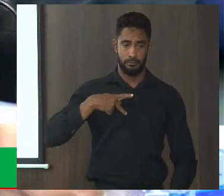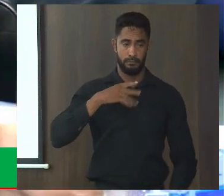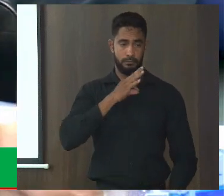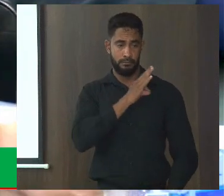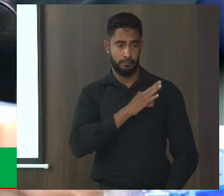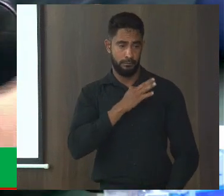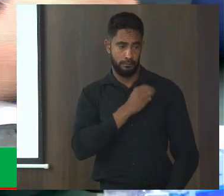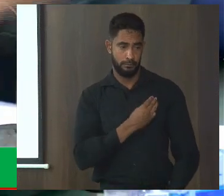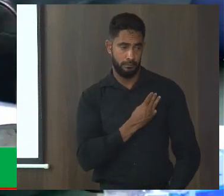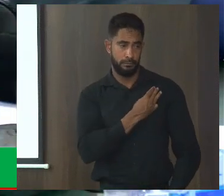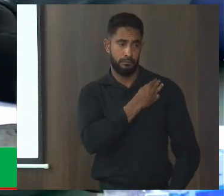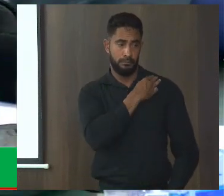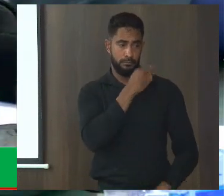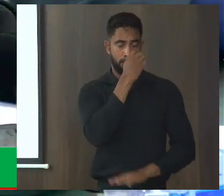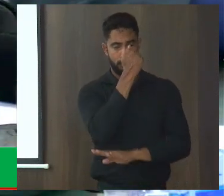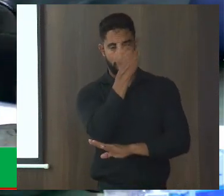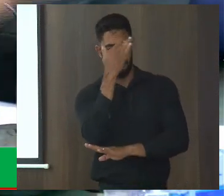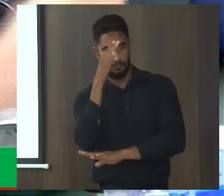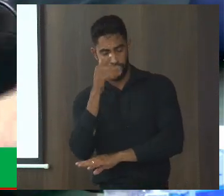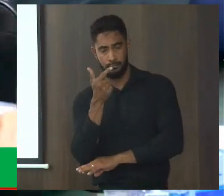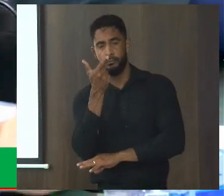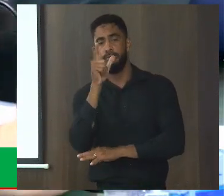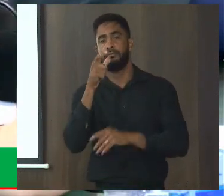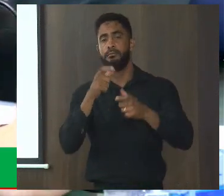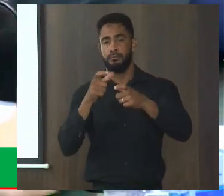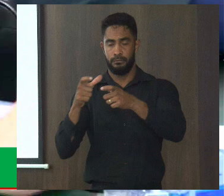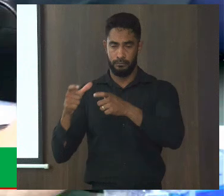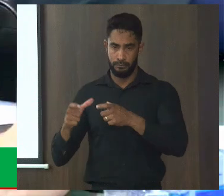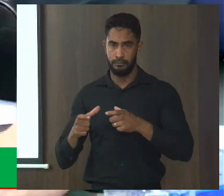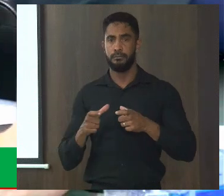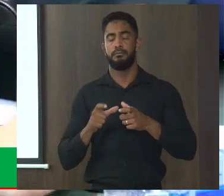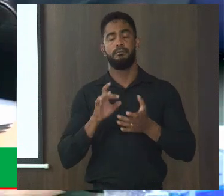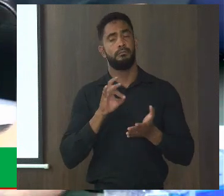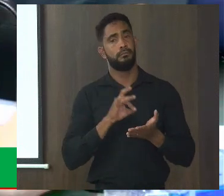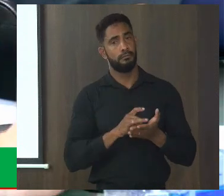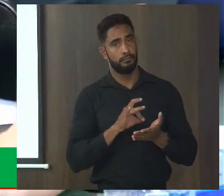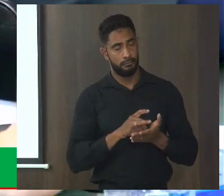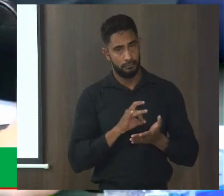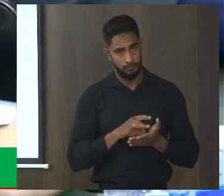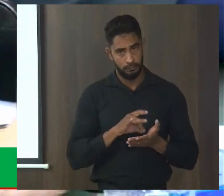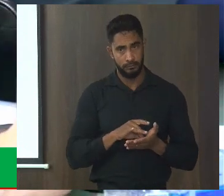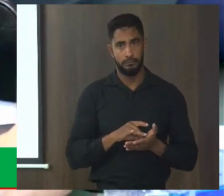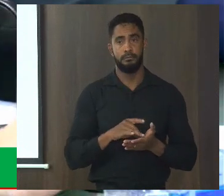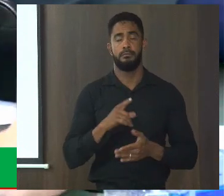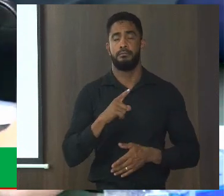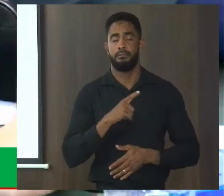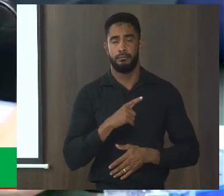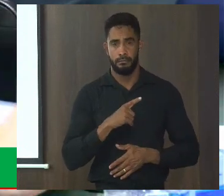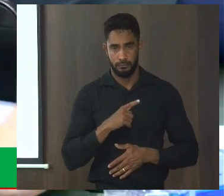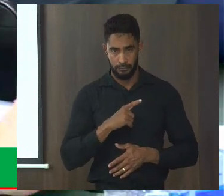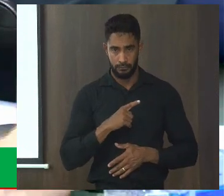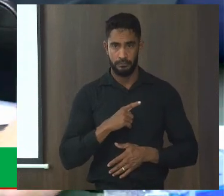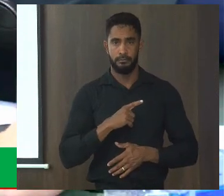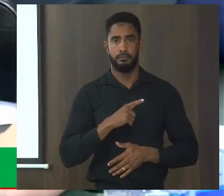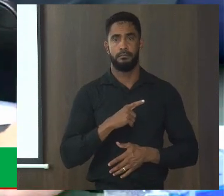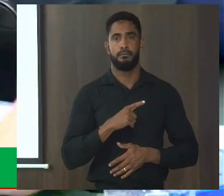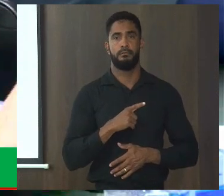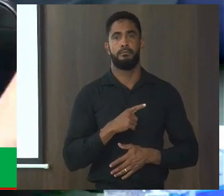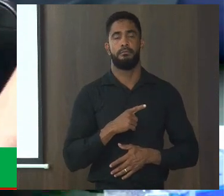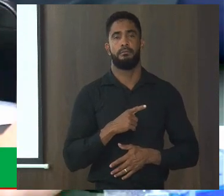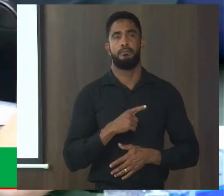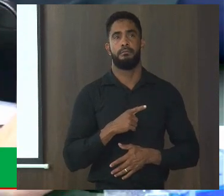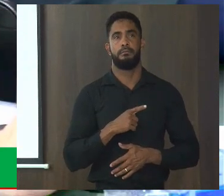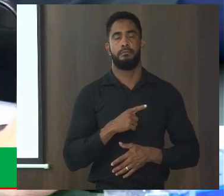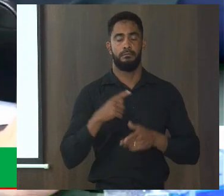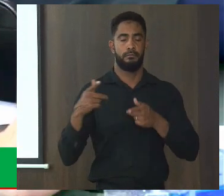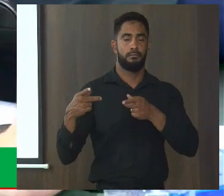Meio Ambiente e outros vários órgãos, que o senhor citou alguns aí, que realmente esse sim também possa estar fazendo essas viagens,